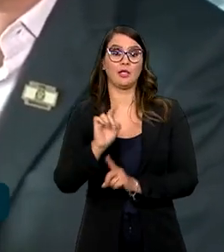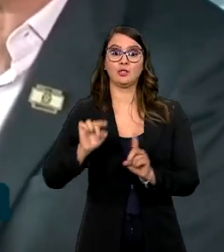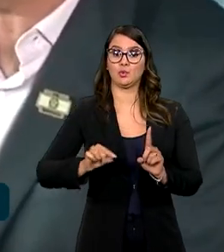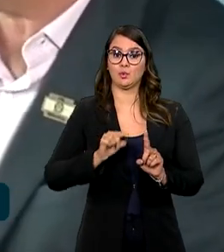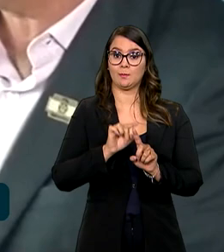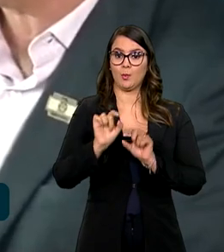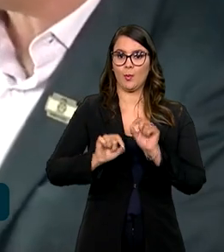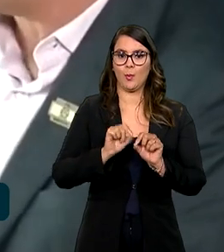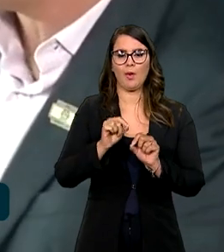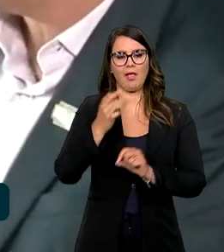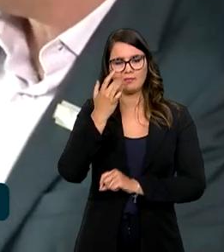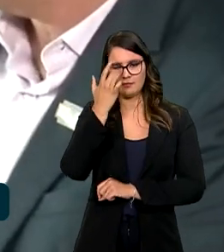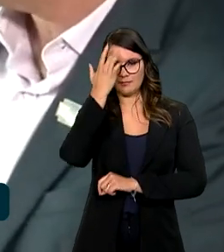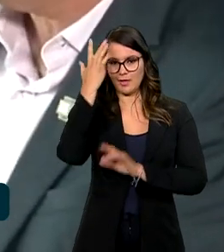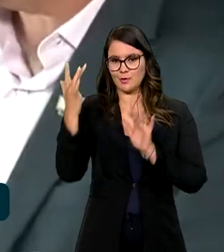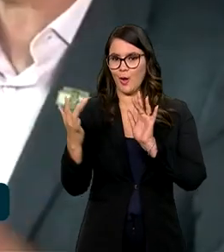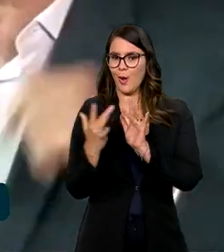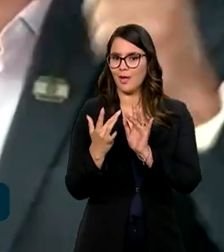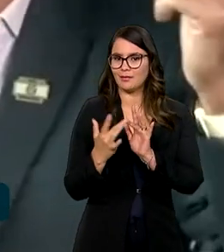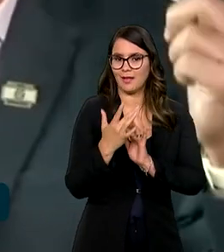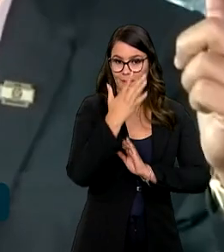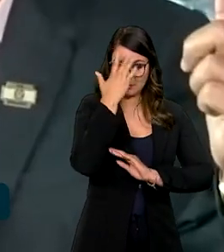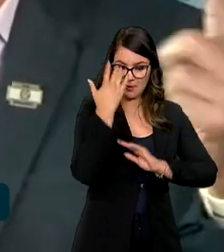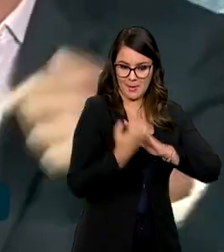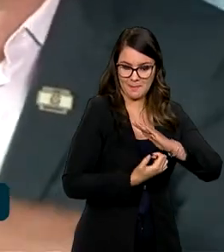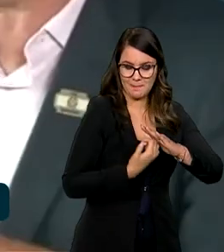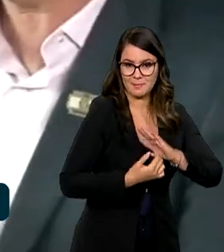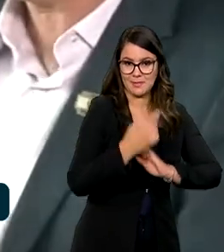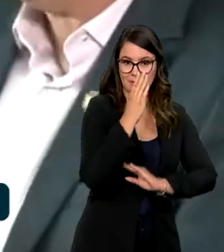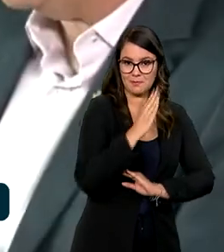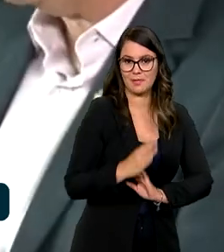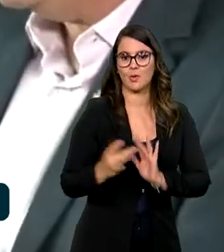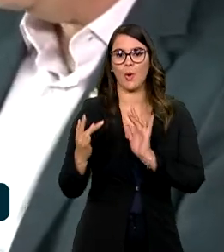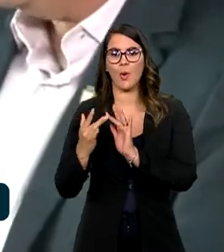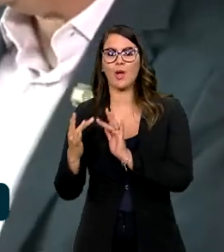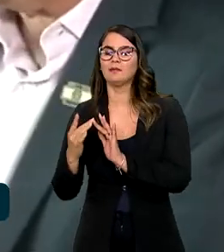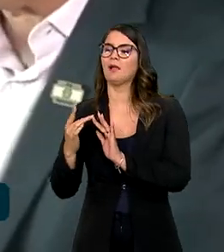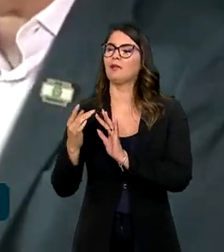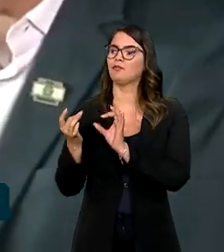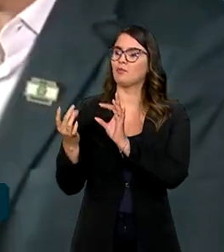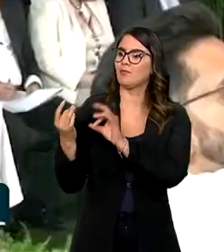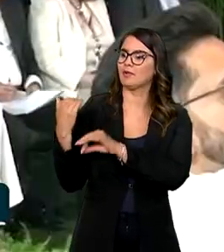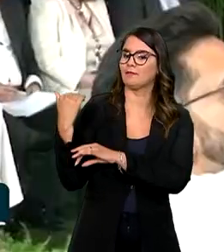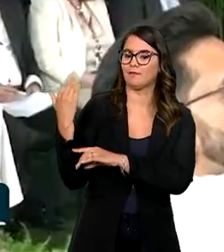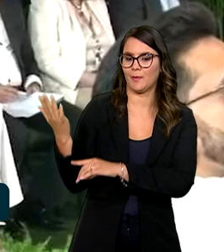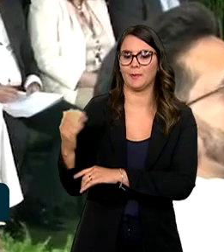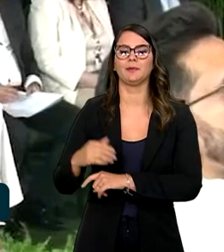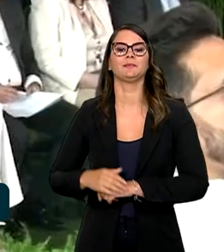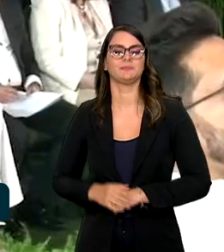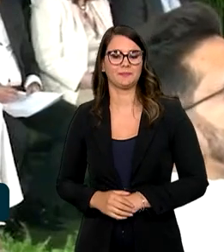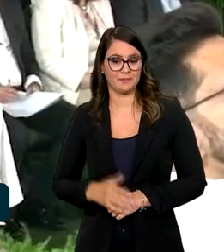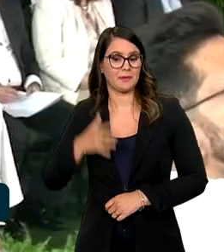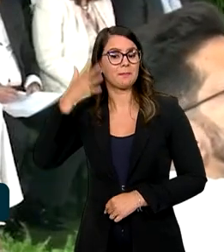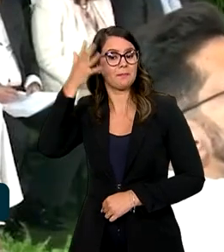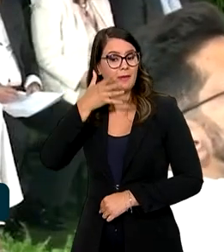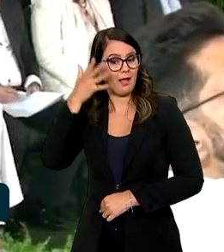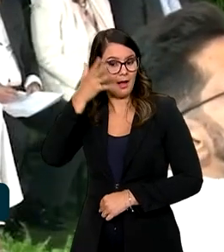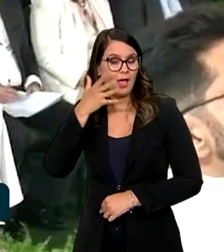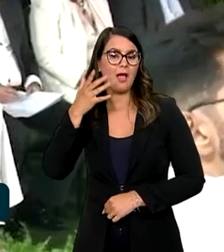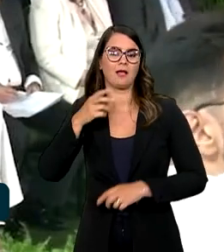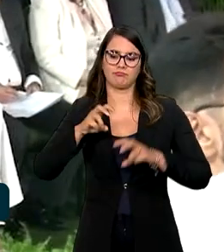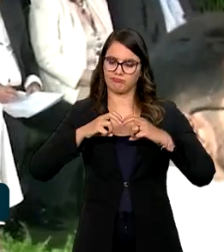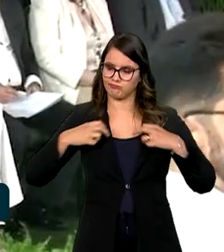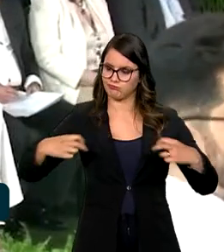de facilitar o contato de empresas brasileiras com o mercado internacional são palestras